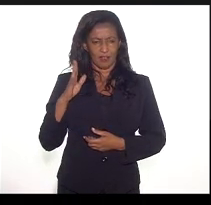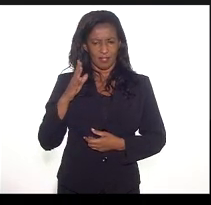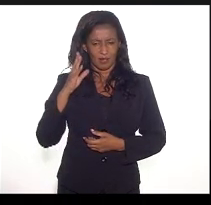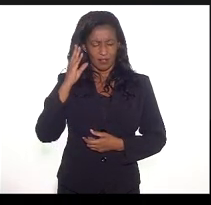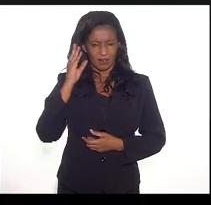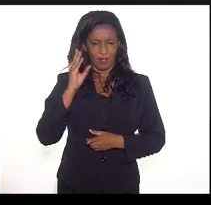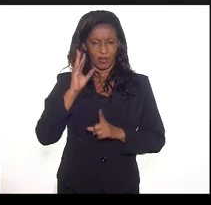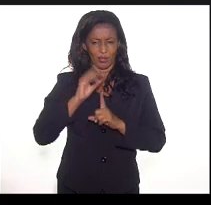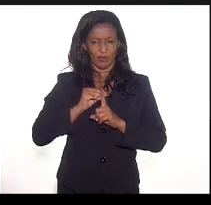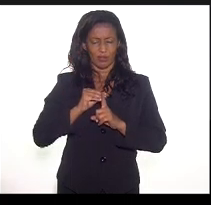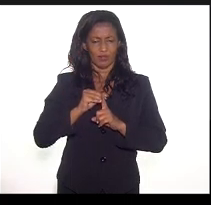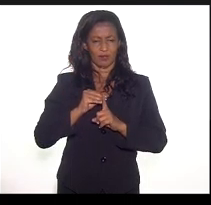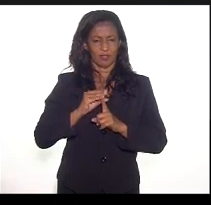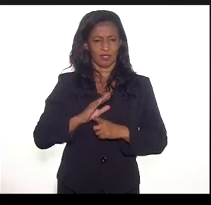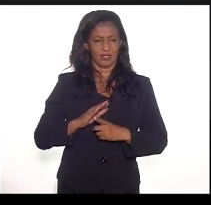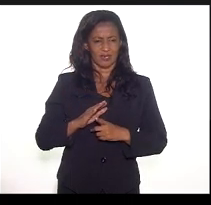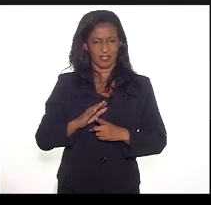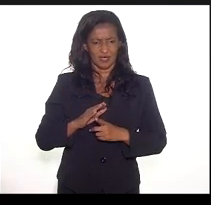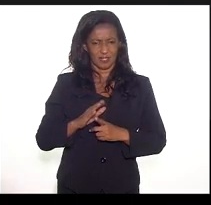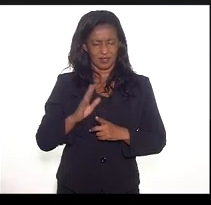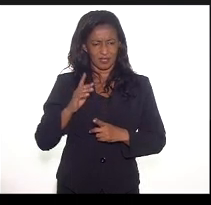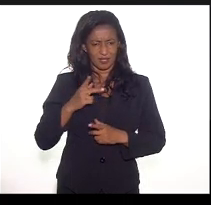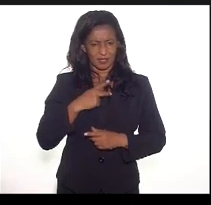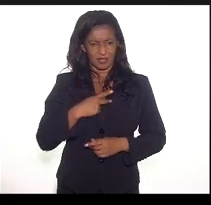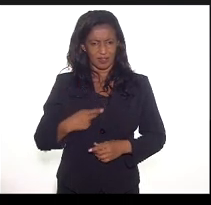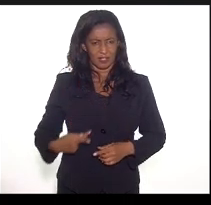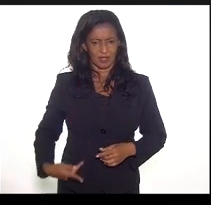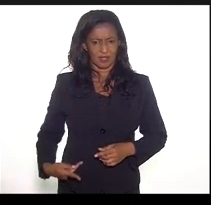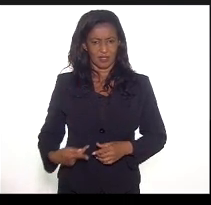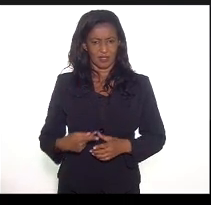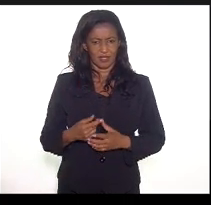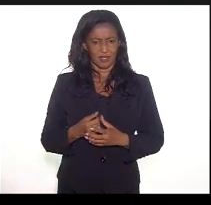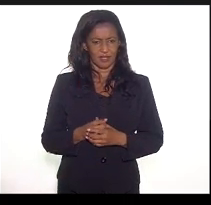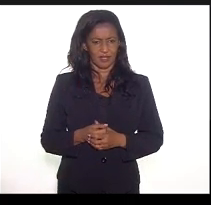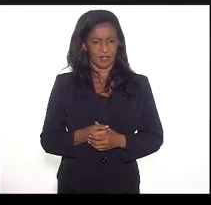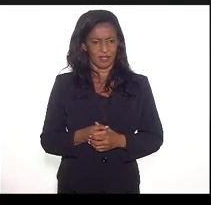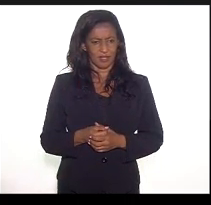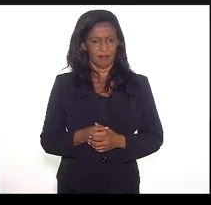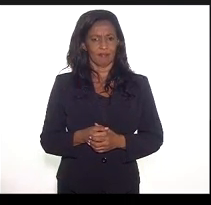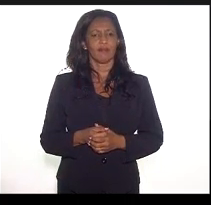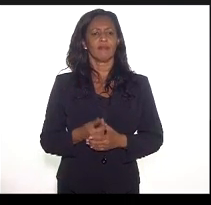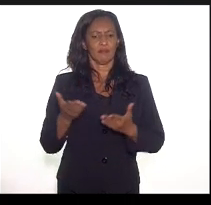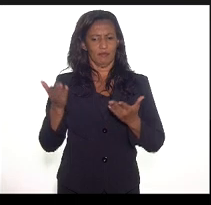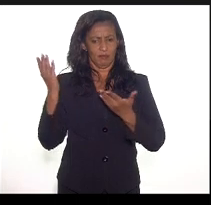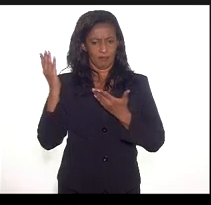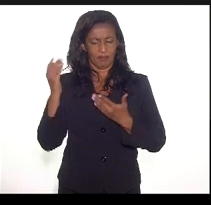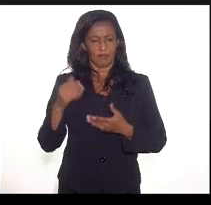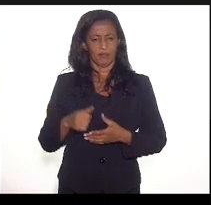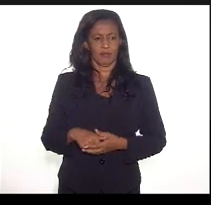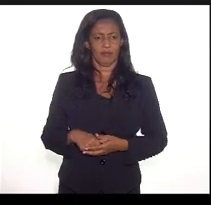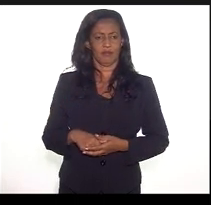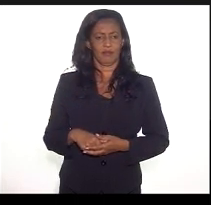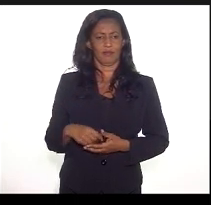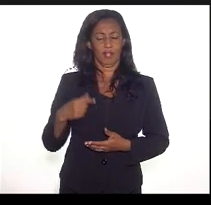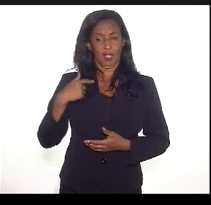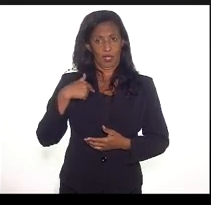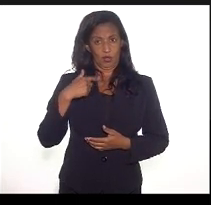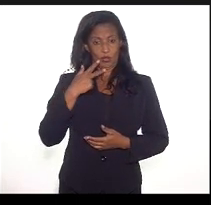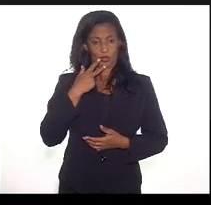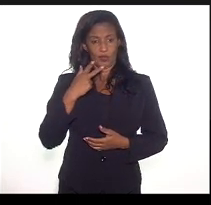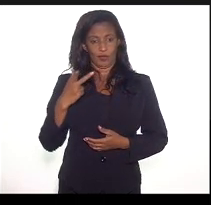áudio aberto aí. Senhor presidente... Paz Pacheco, está ouvindo? Vai, deputado Luiz Paulo. Eu só estou